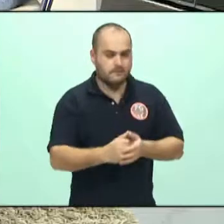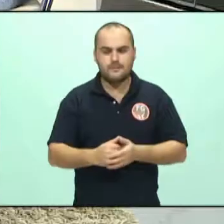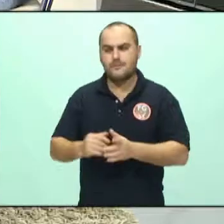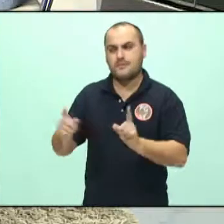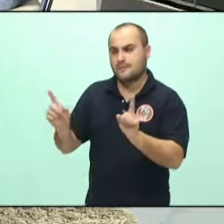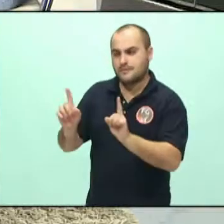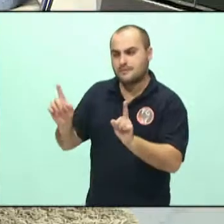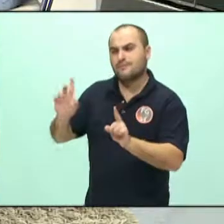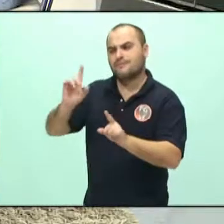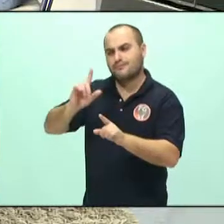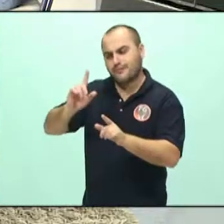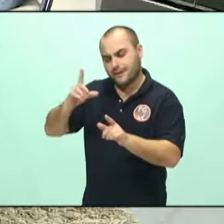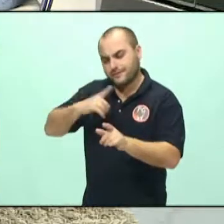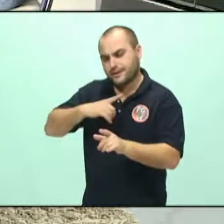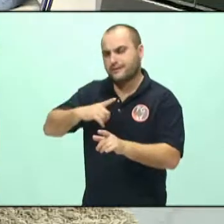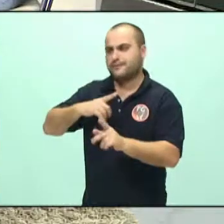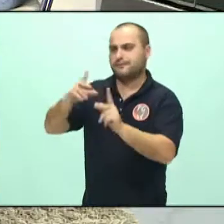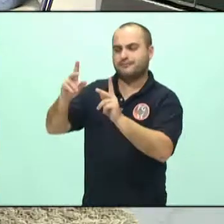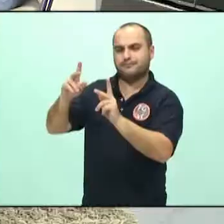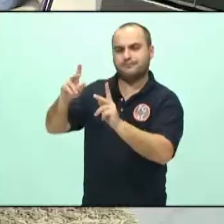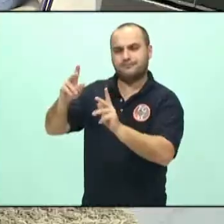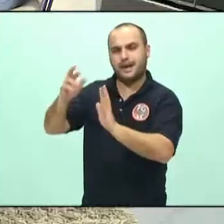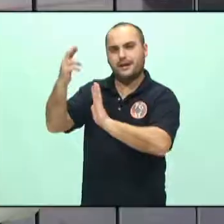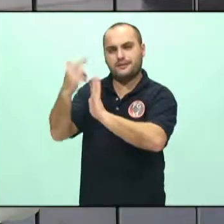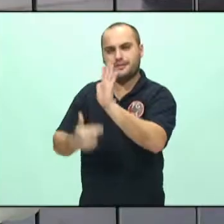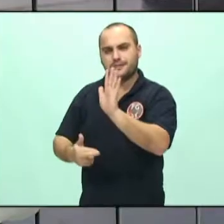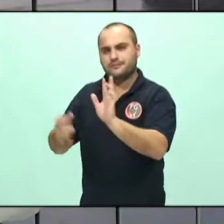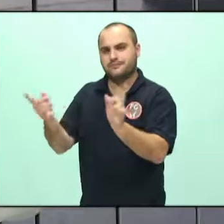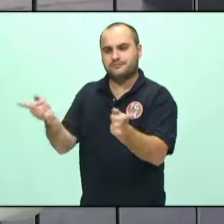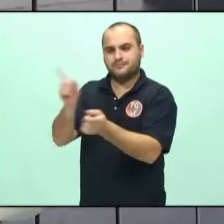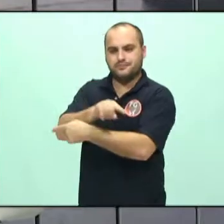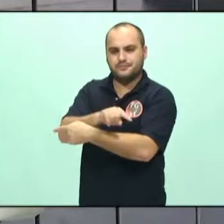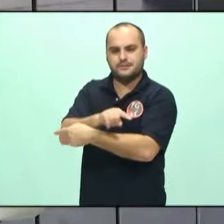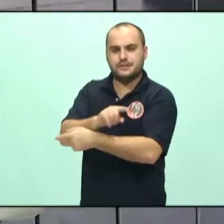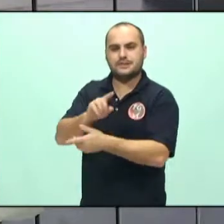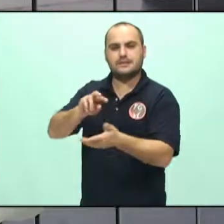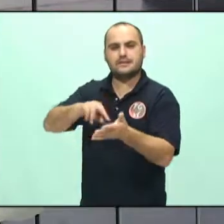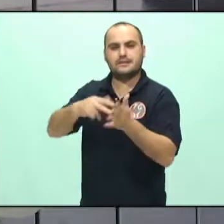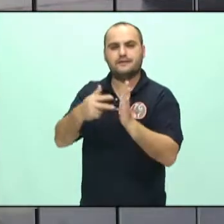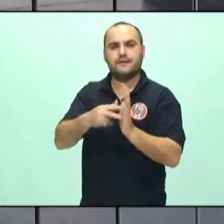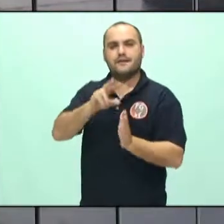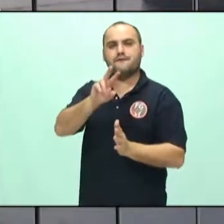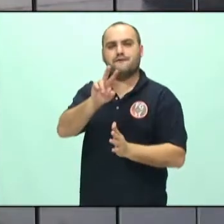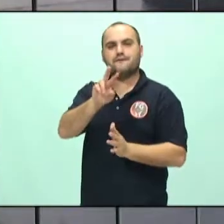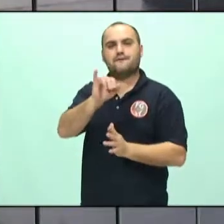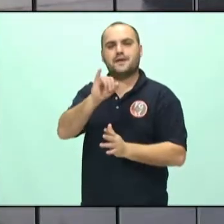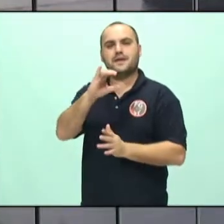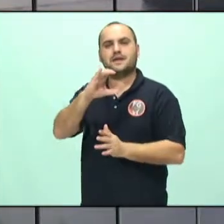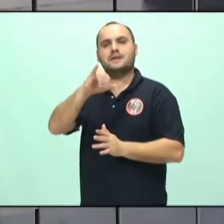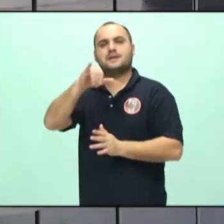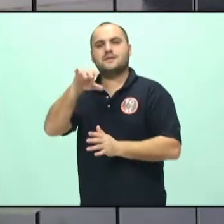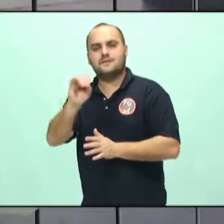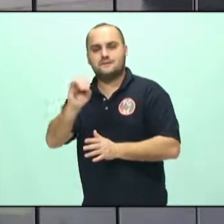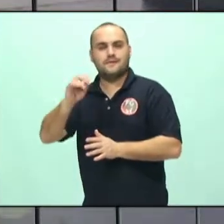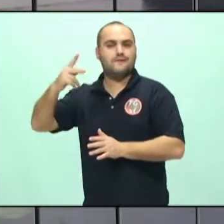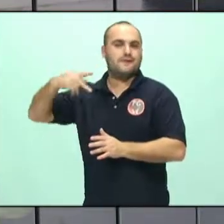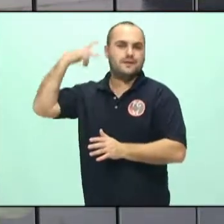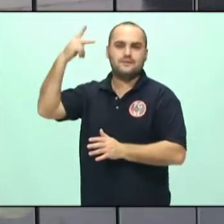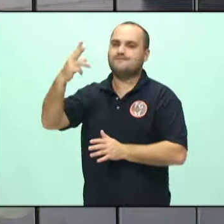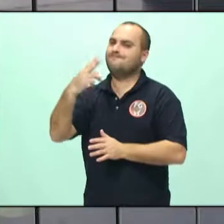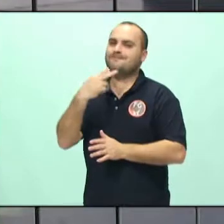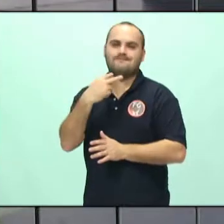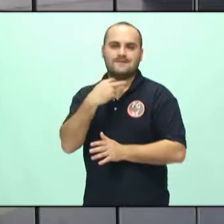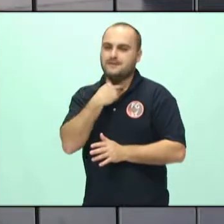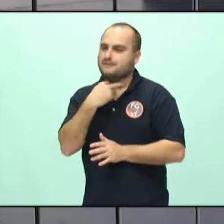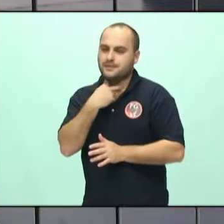parecer contrário, porque é o tipo da matéria chamada vício de iniciativa, ou seja, é matéria que o vereador não pode